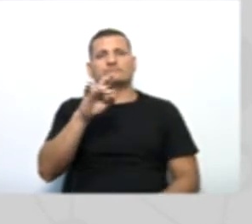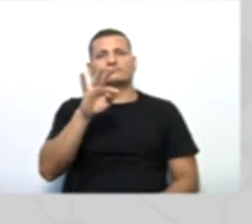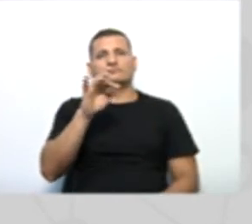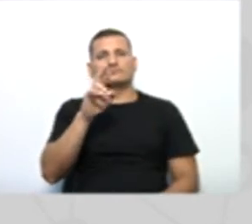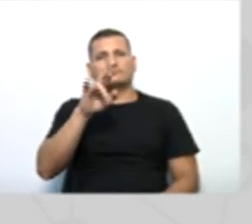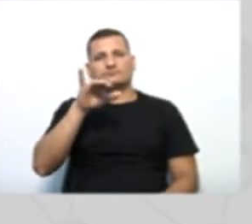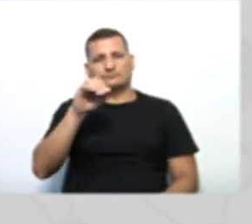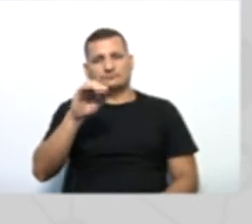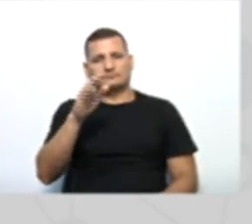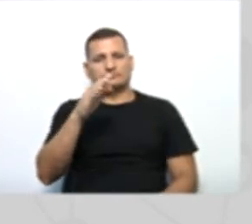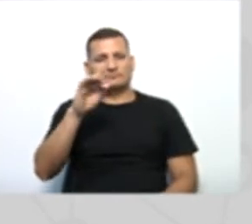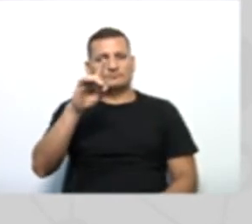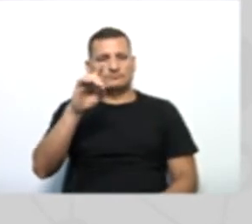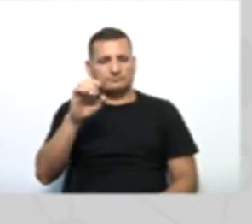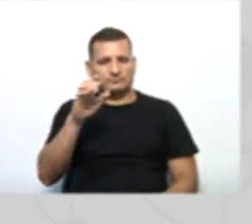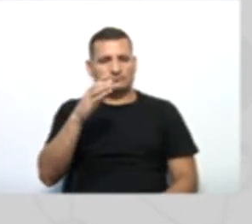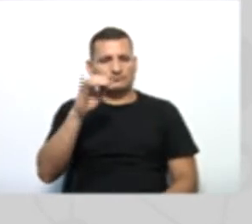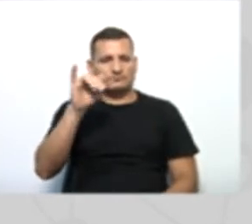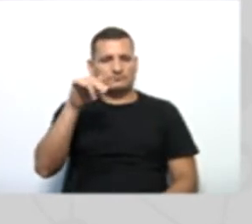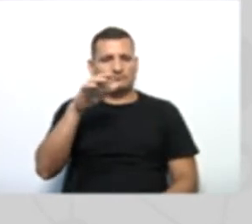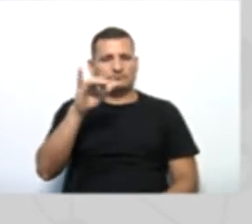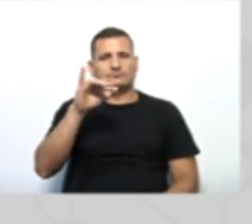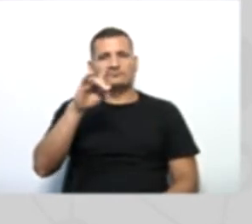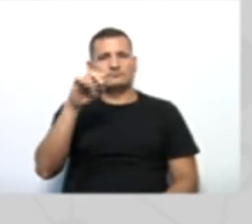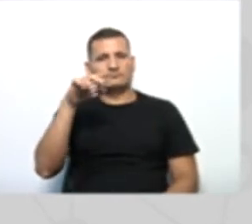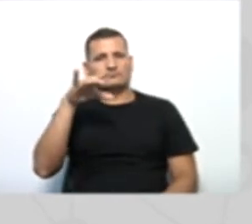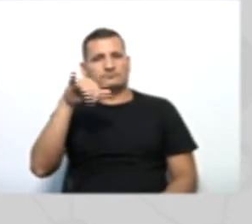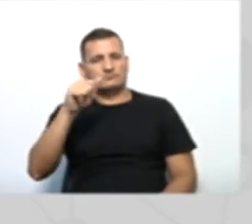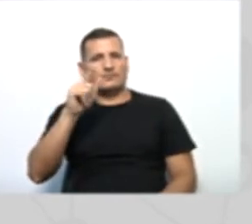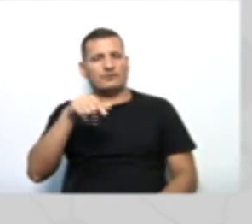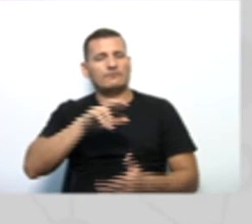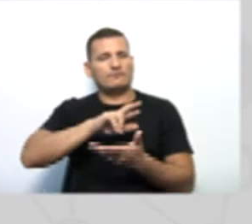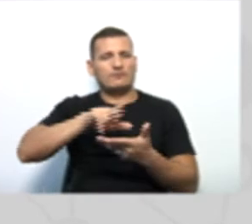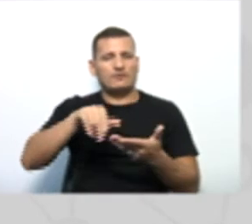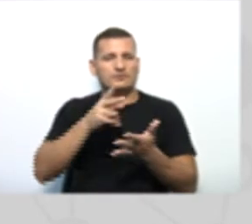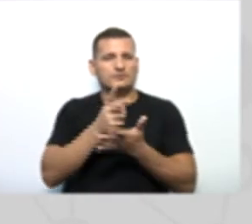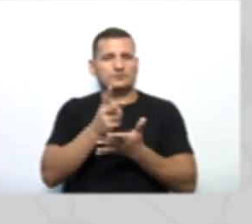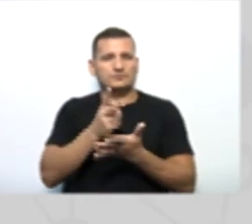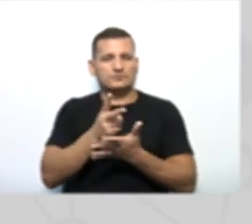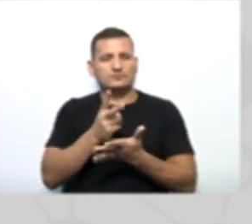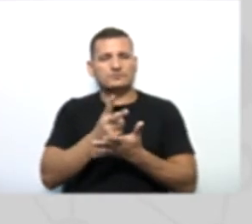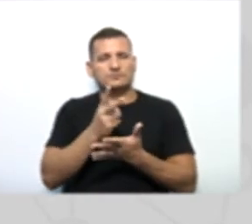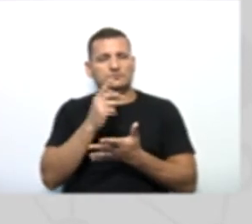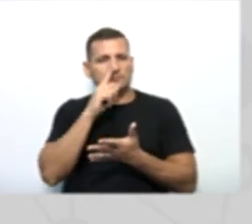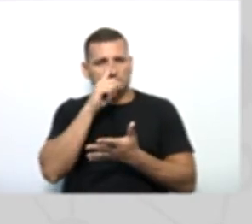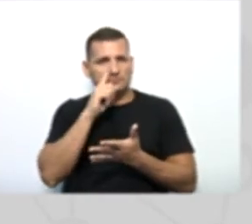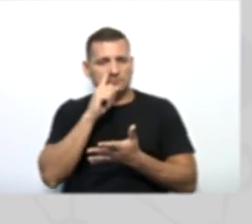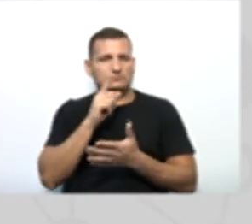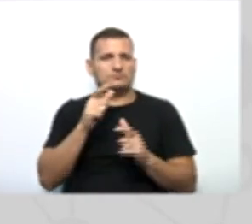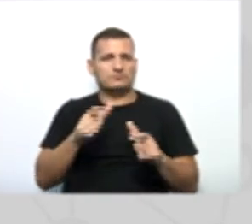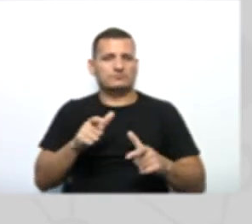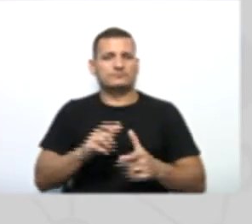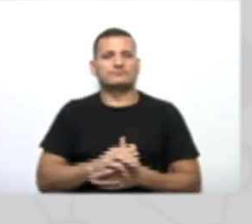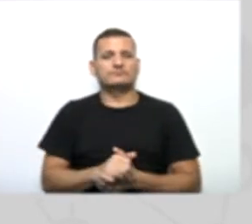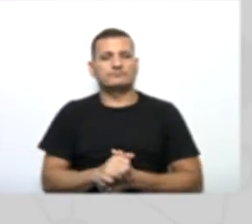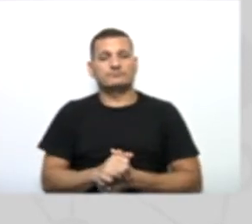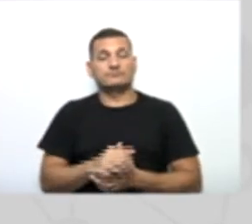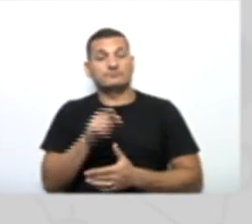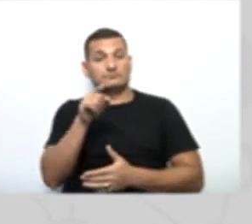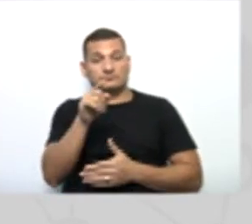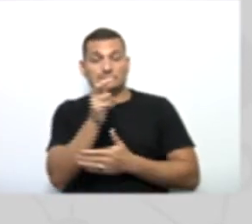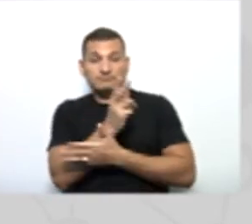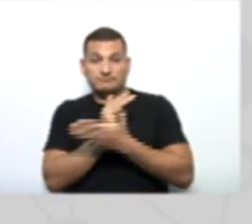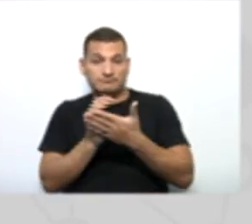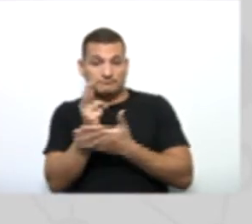incidência. Diversos tipos de riscos no mesmo ponto, tá bom? E aí está o nosso mapinha, ó. E aliás, eu vi